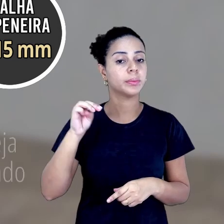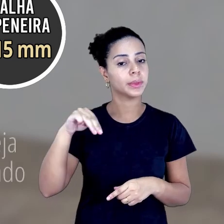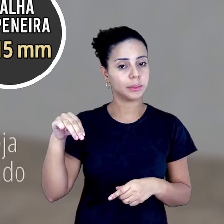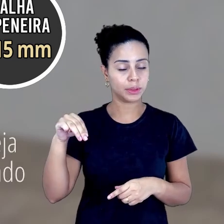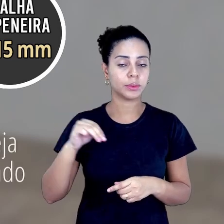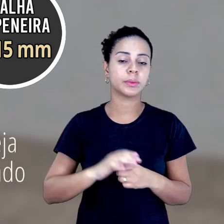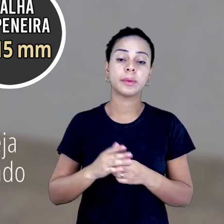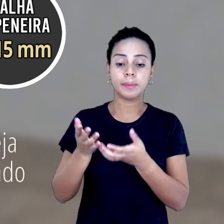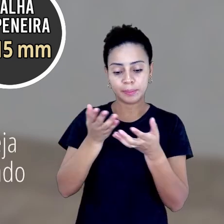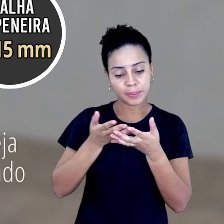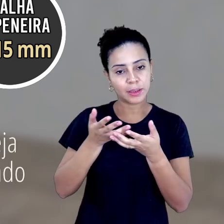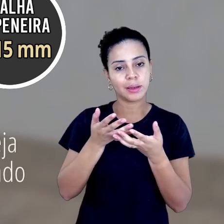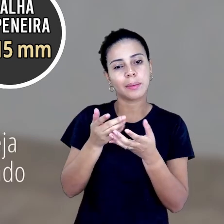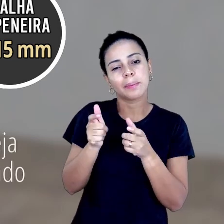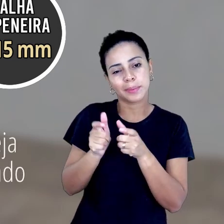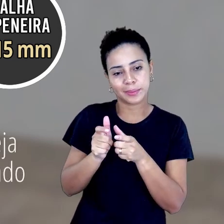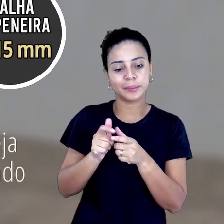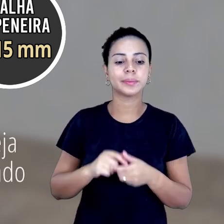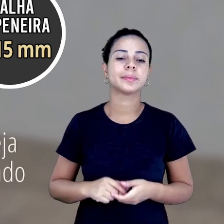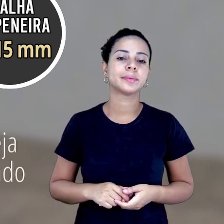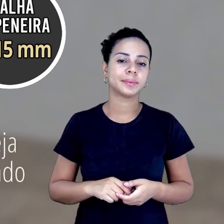mm para o peneiramento fino.